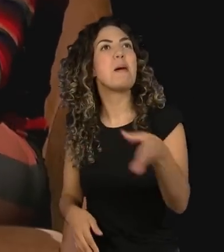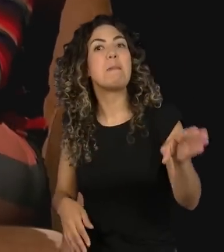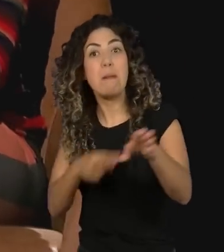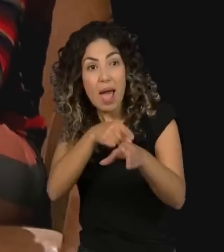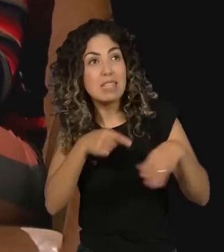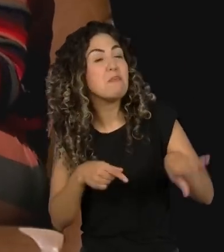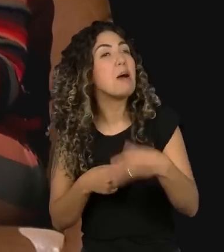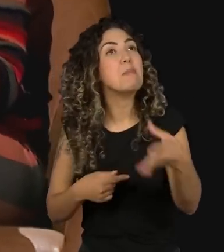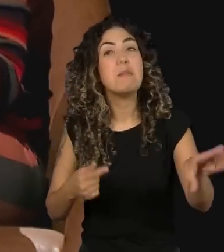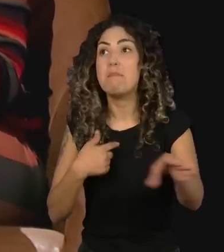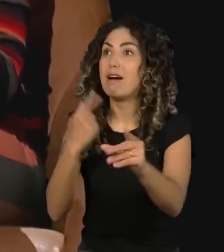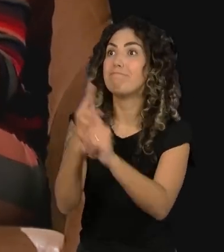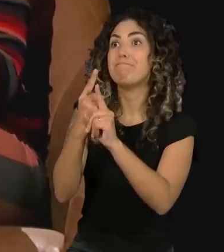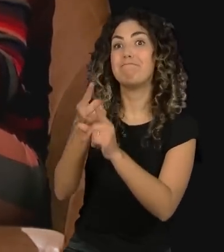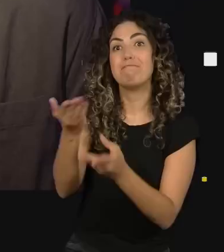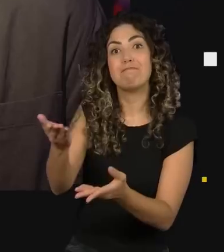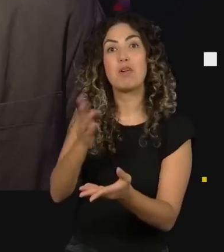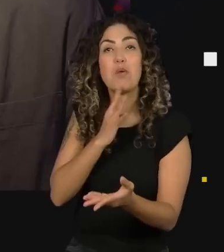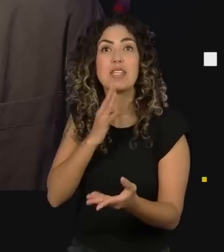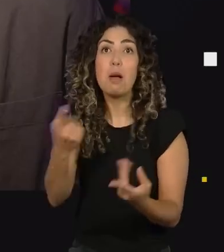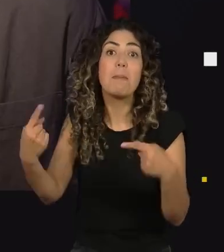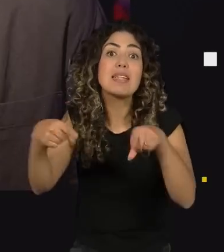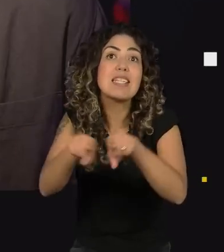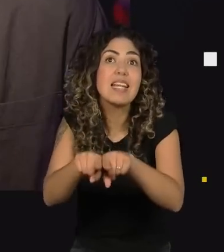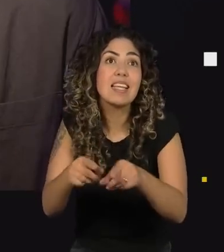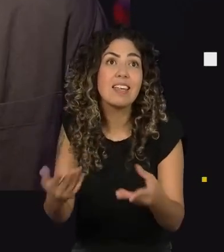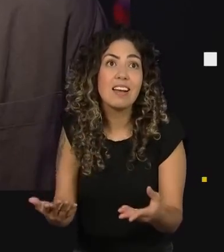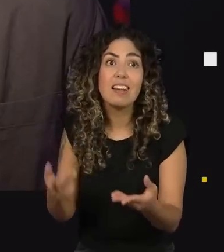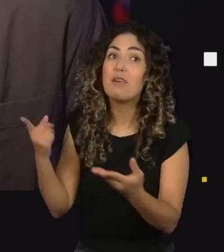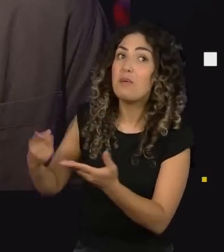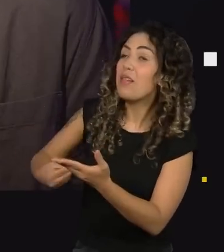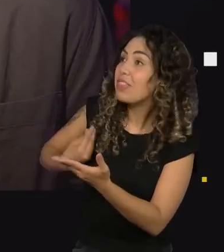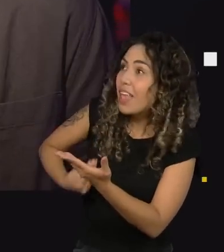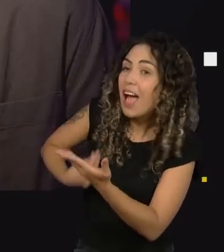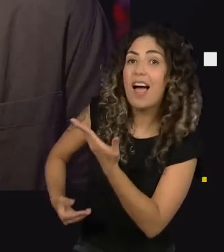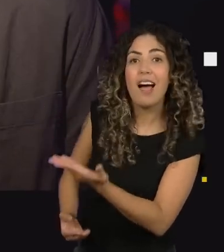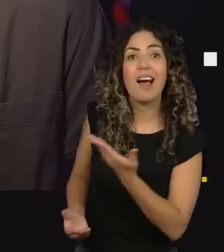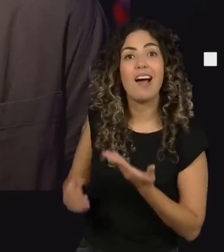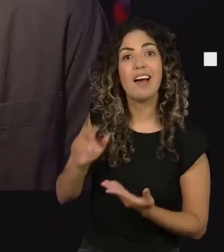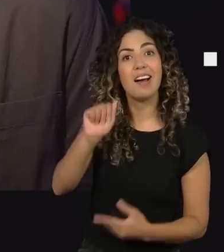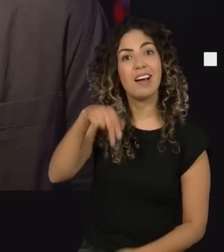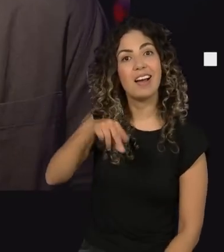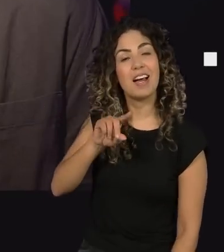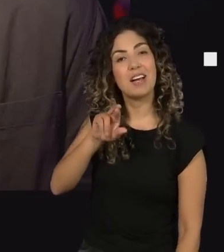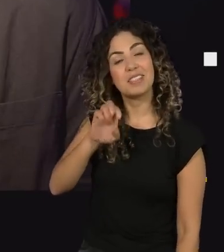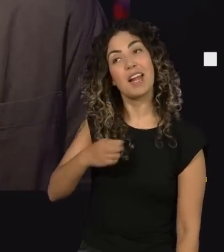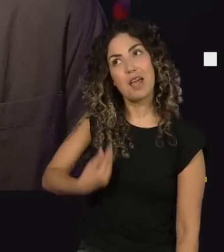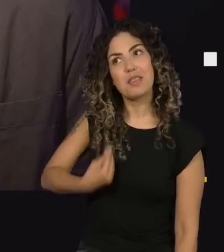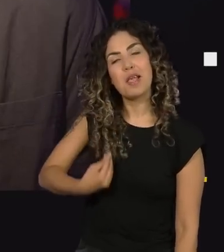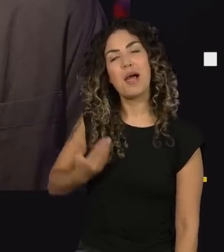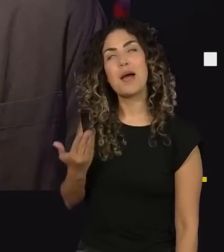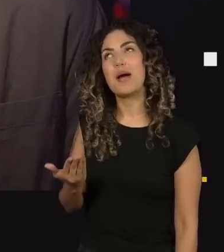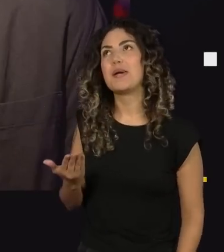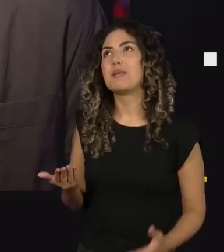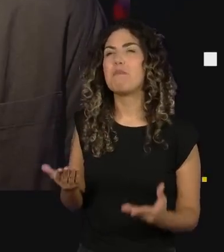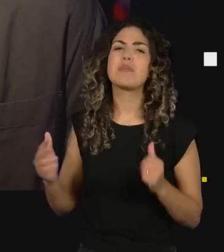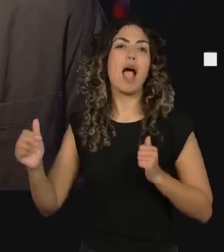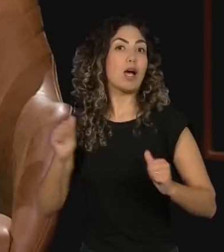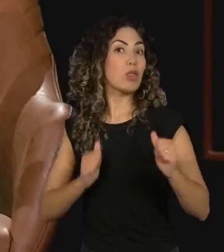de parcerias, né? Eu falei, o André está aqui, sabe? E depois conheci o Will,